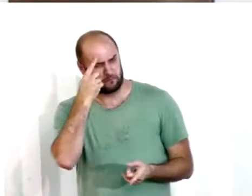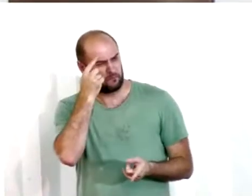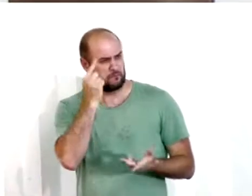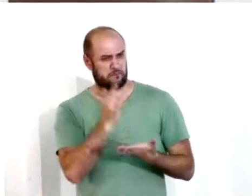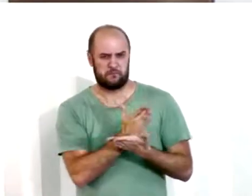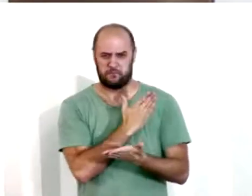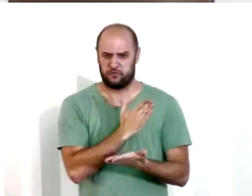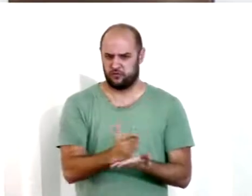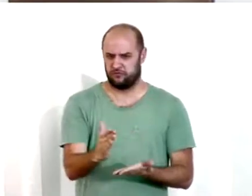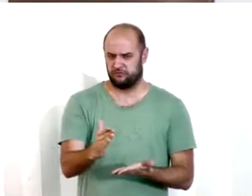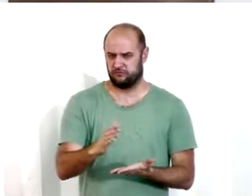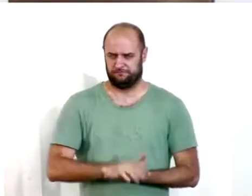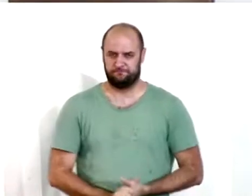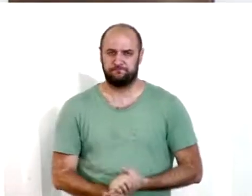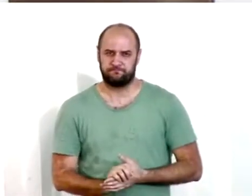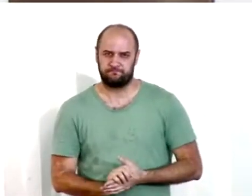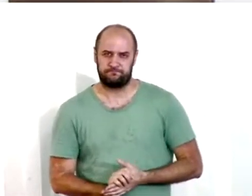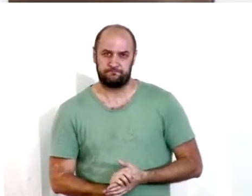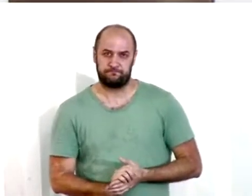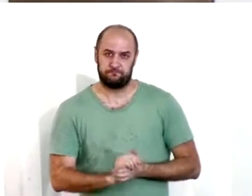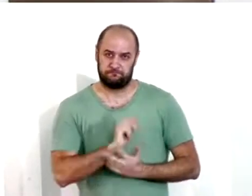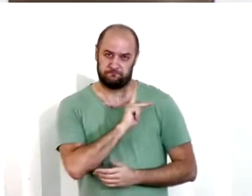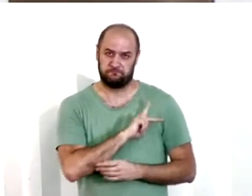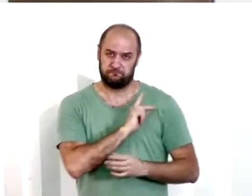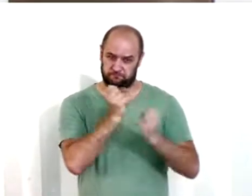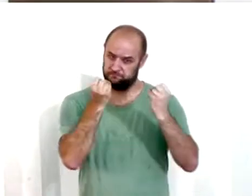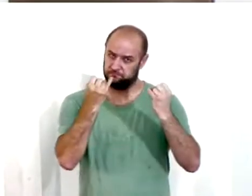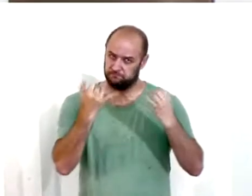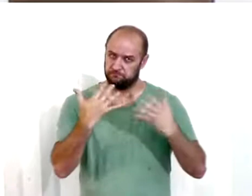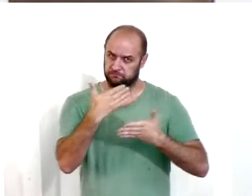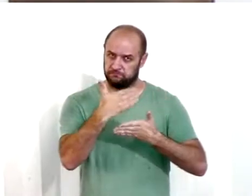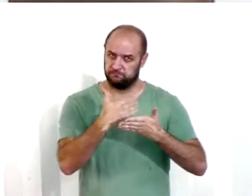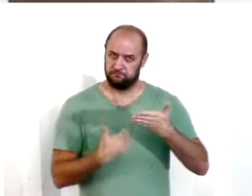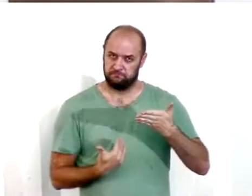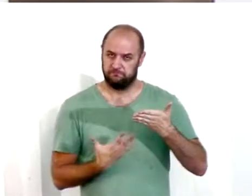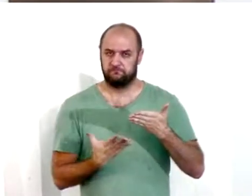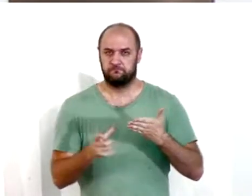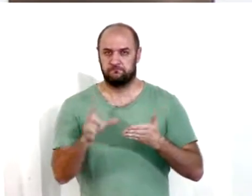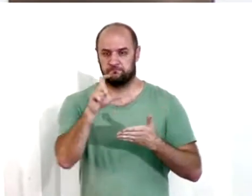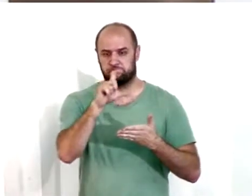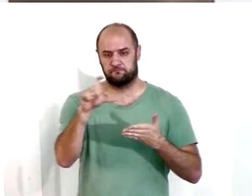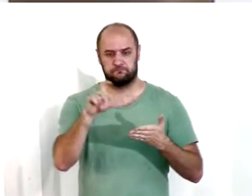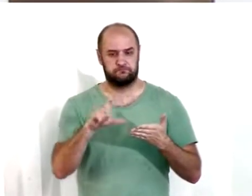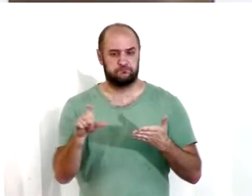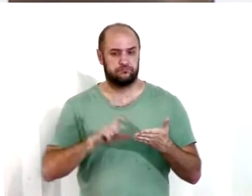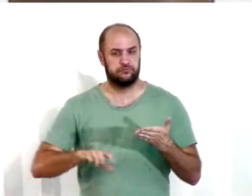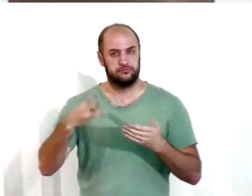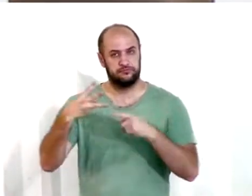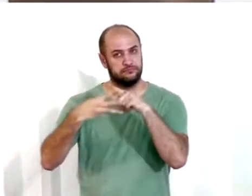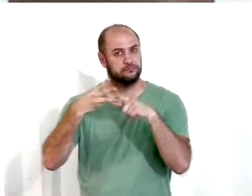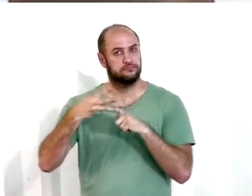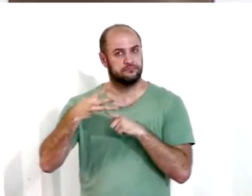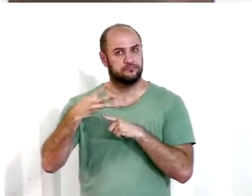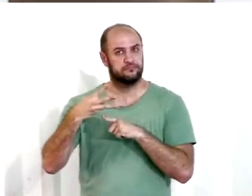essa realidade que Paulo descreve aqui em 3 partes, para